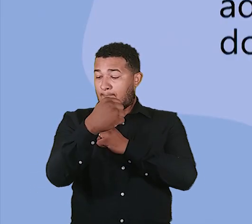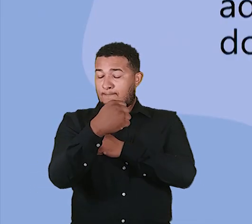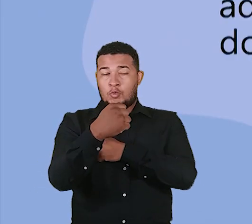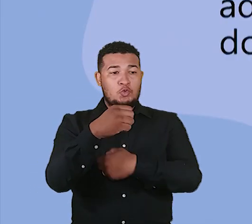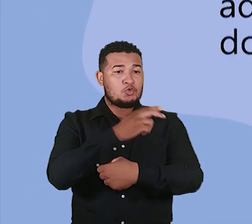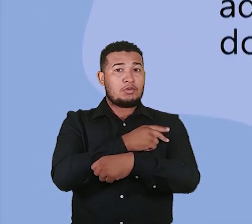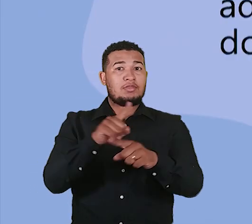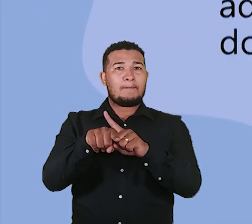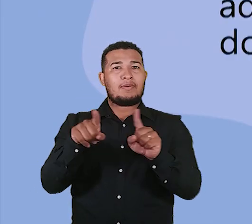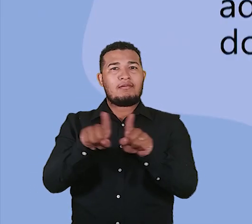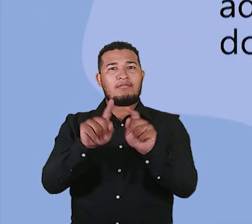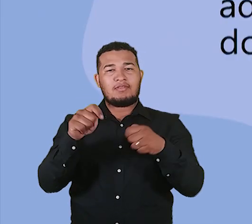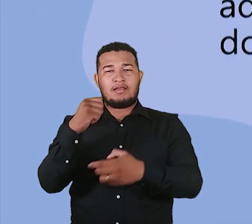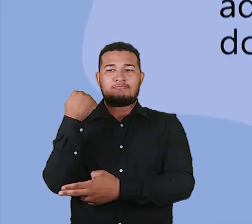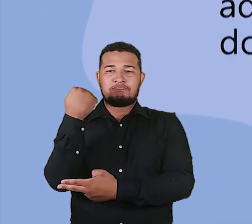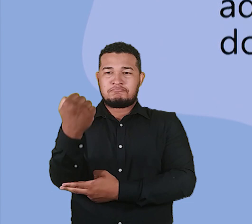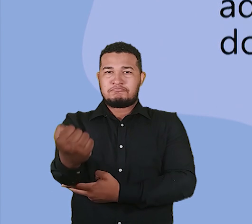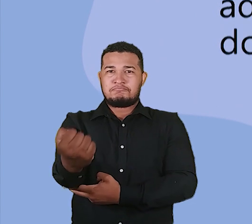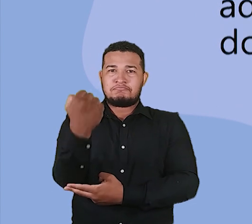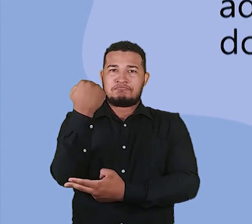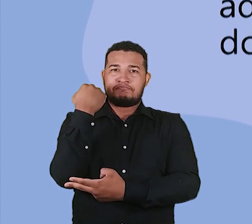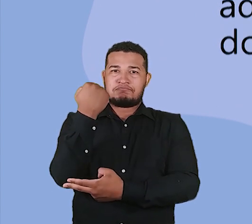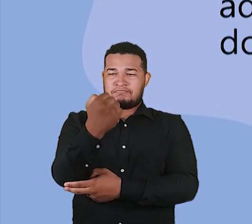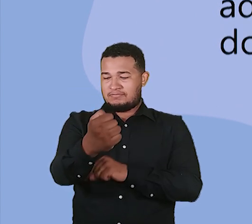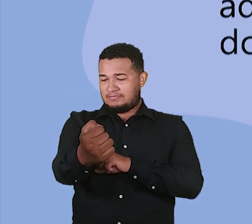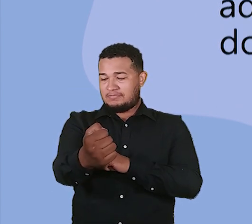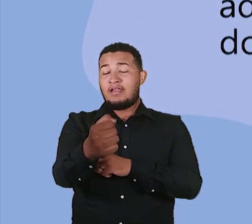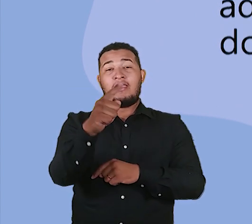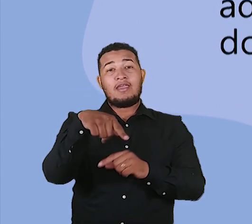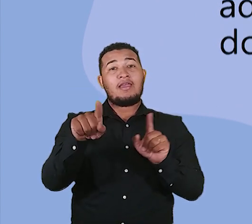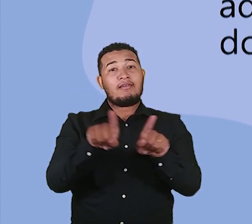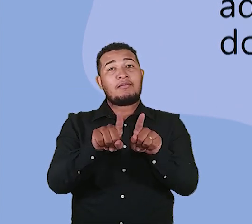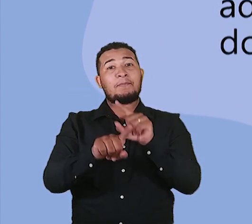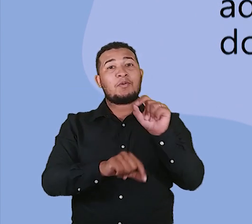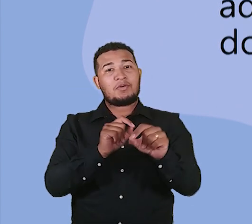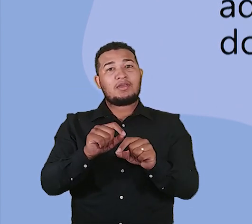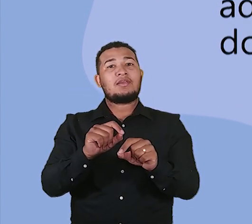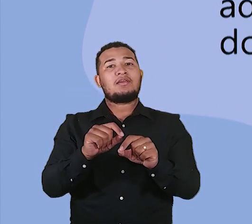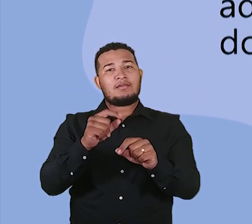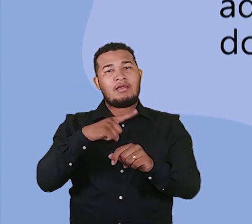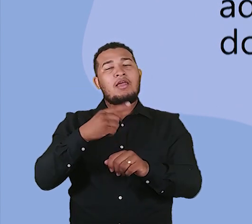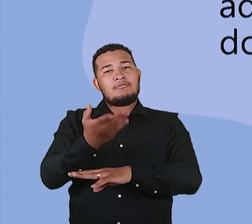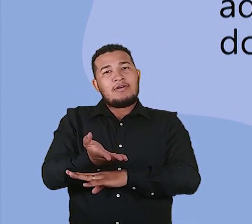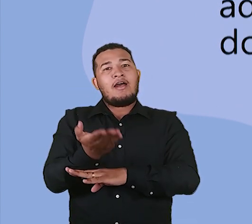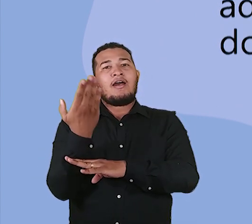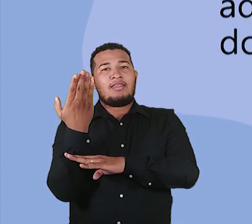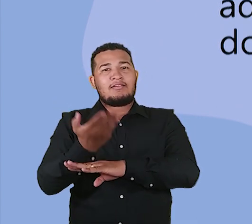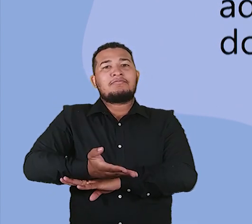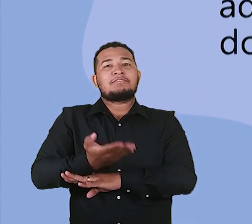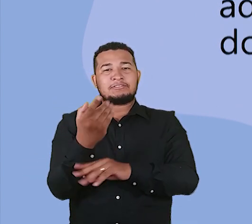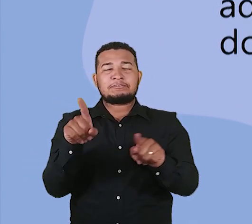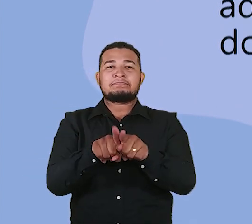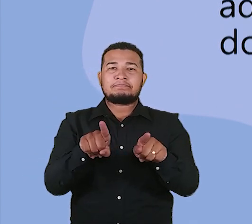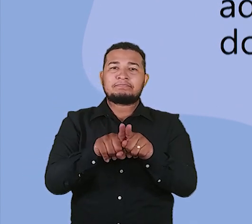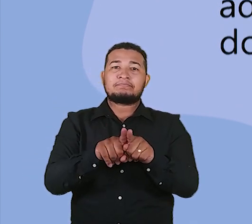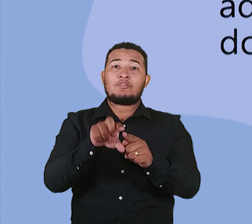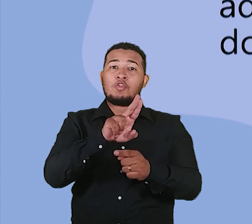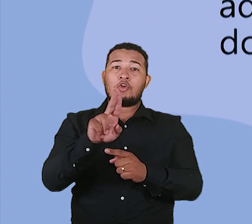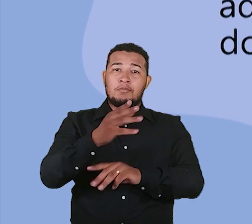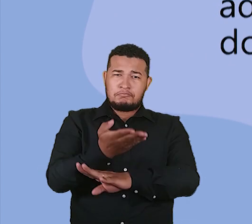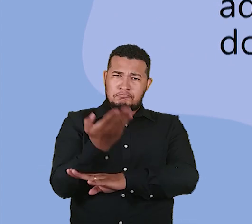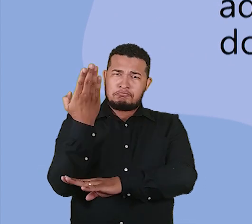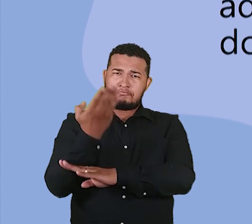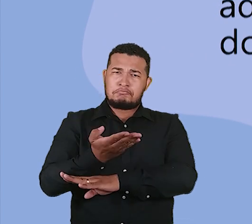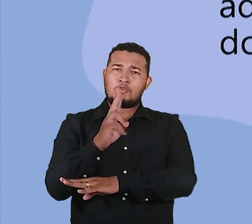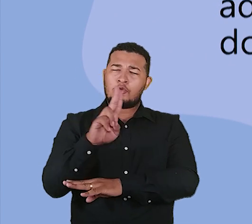músculo e a nossa articulação elas é trabalham nessas alavancas tá então a articulação geralmente é o ponto de